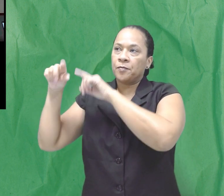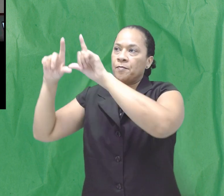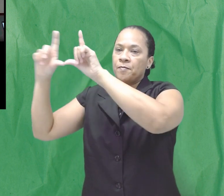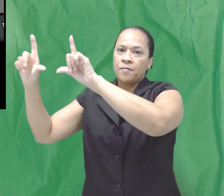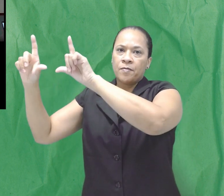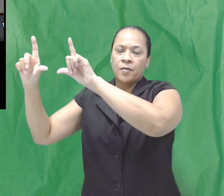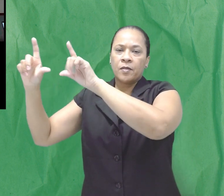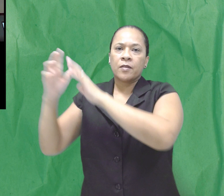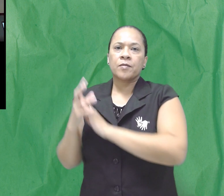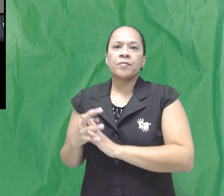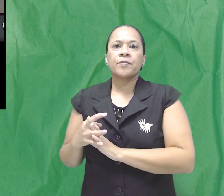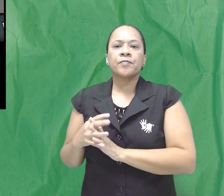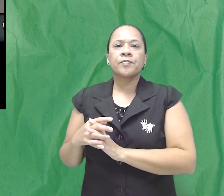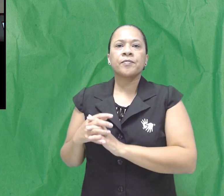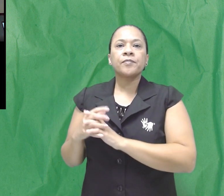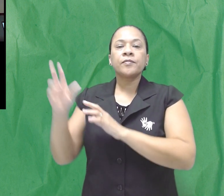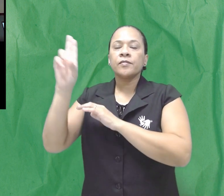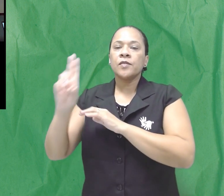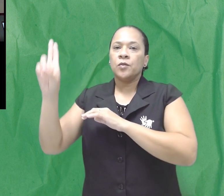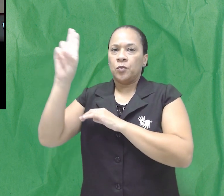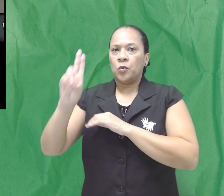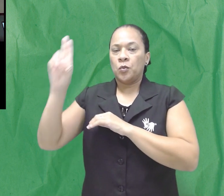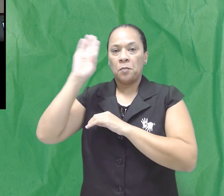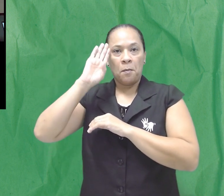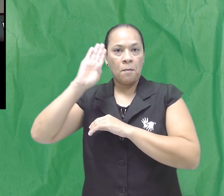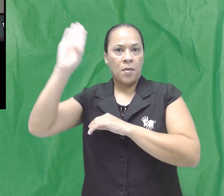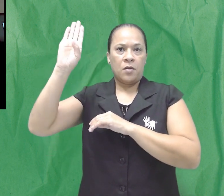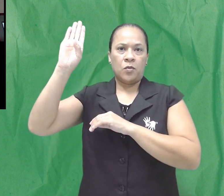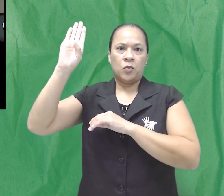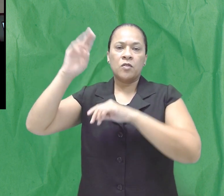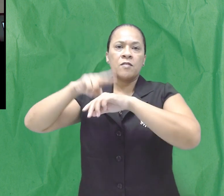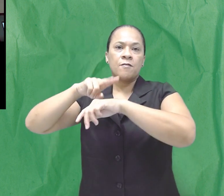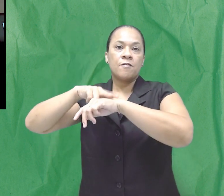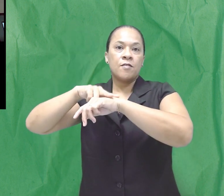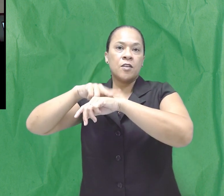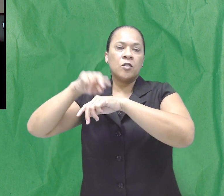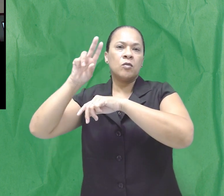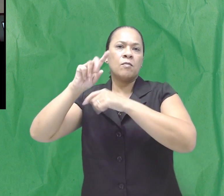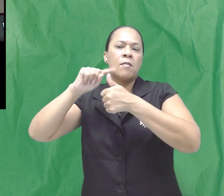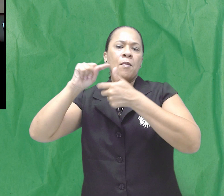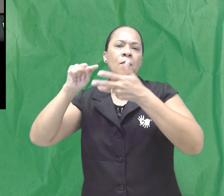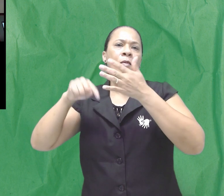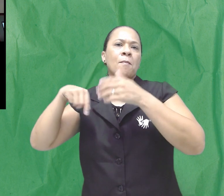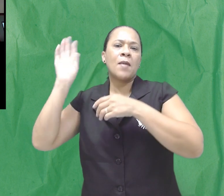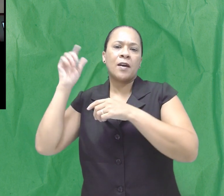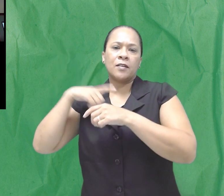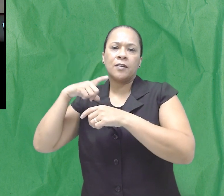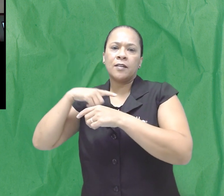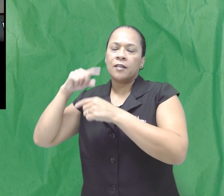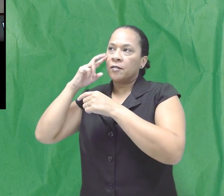a apresentação dos principais usos, né, de algumas vidrarias, nós iremos começar com os tubos de